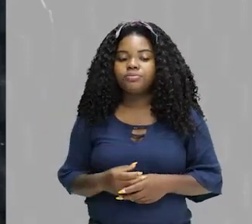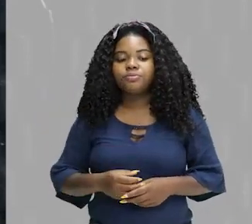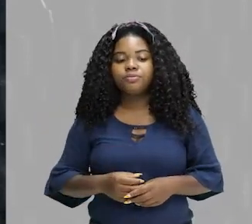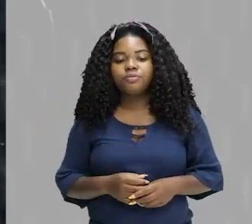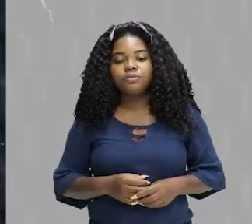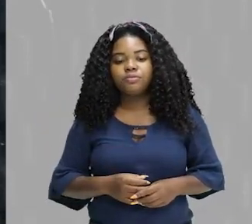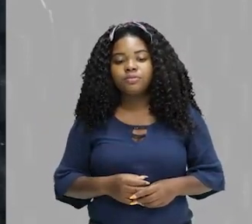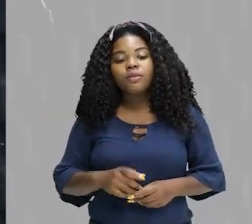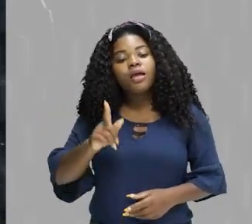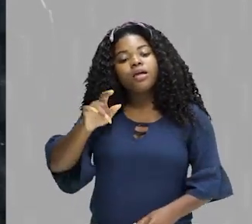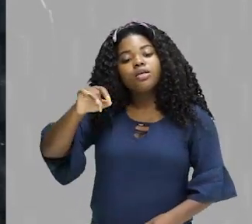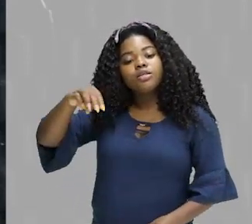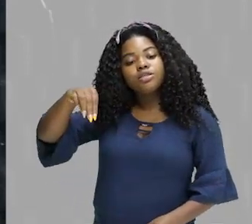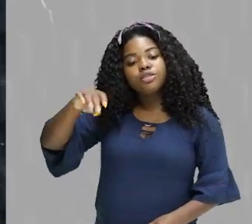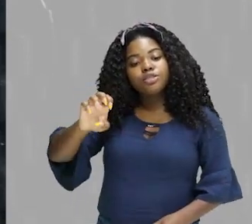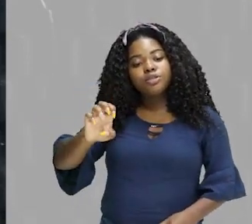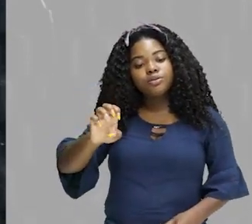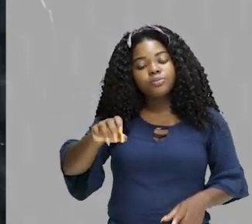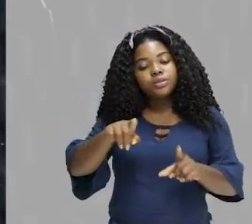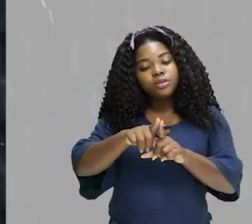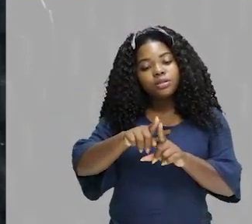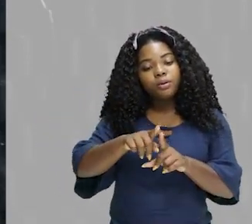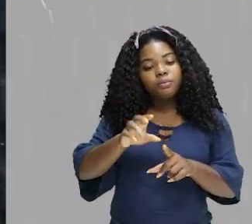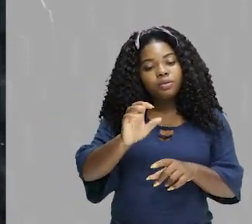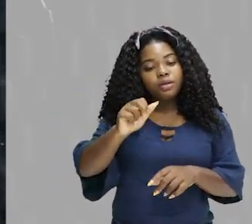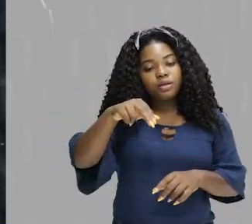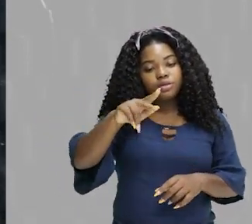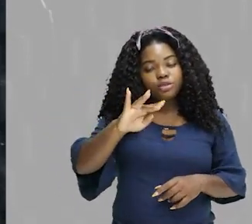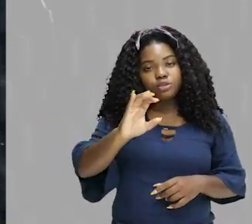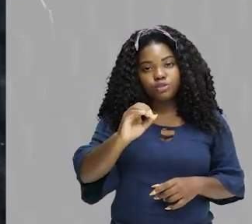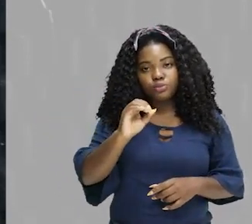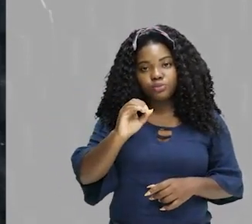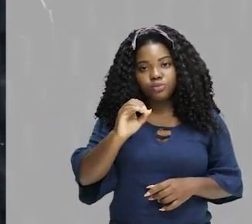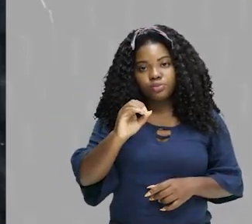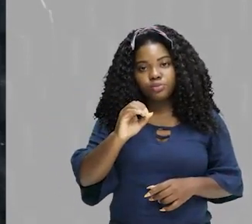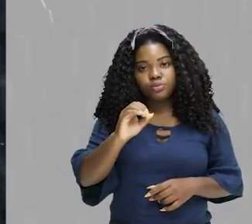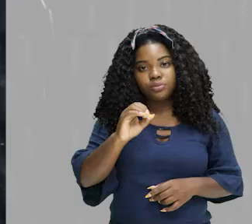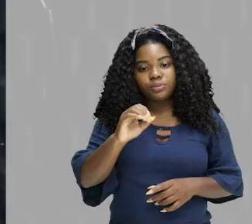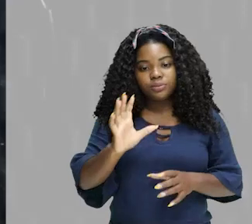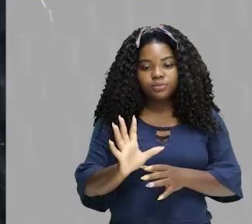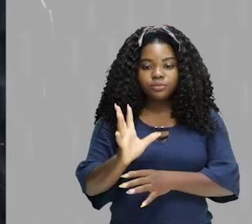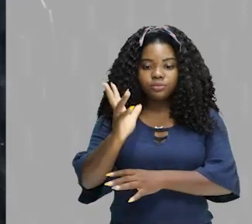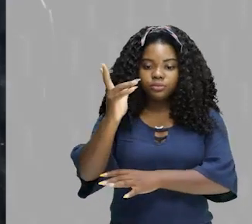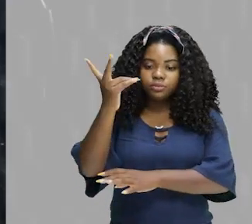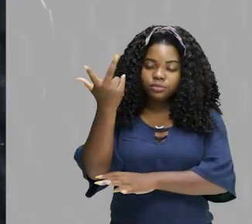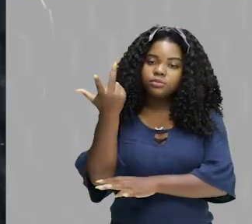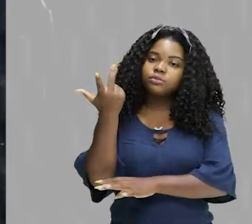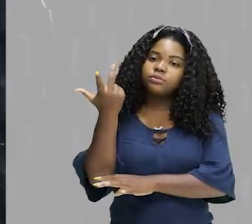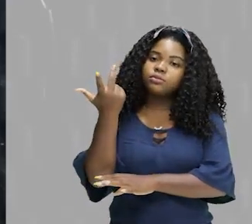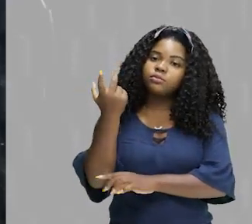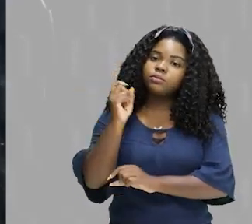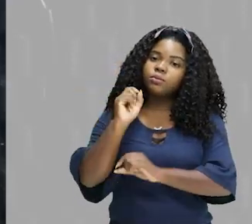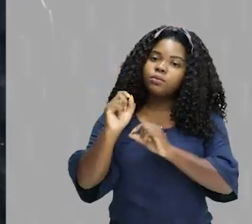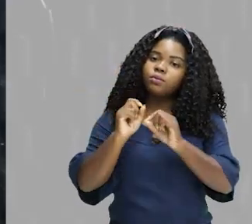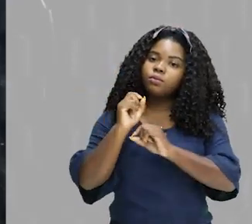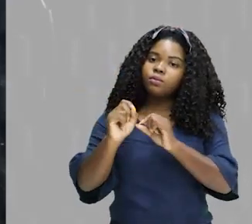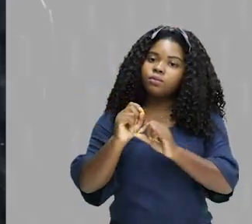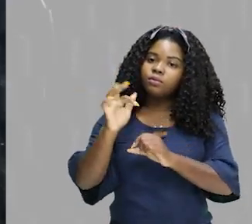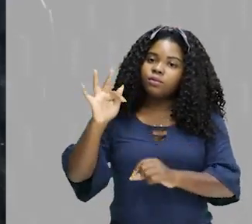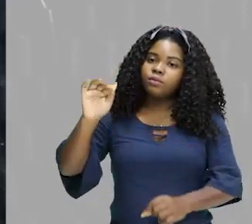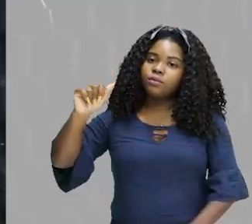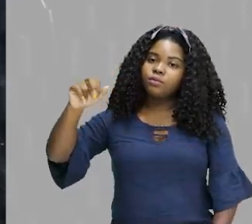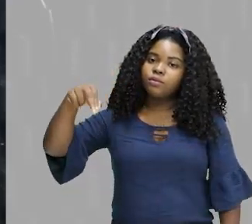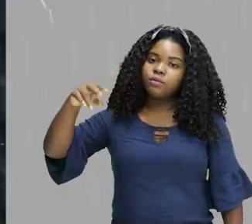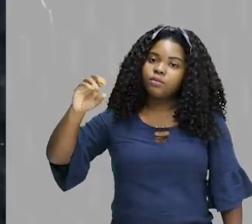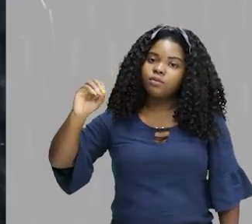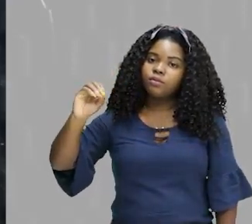coisa, gimnosperma e angiosperma são plantas fanerógamas. Fanerógamas